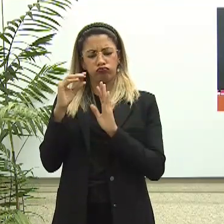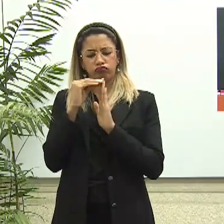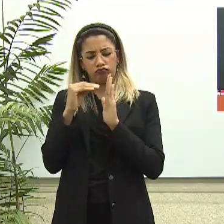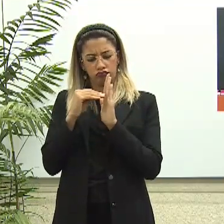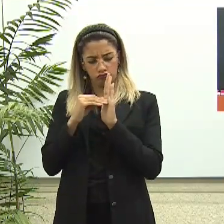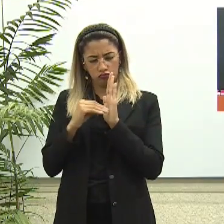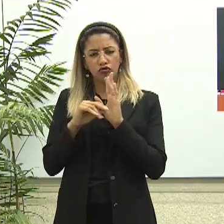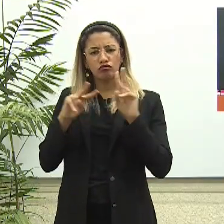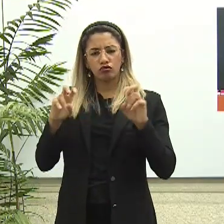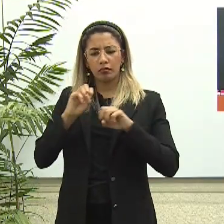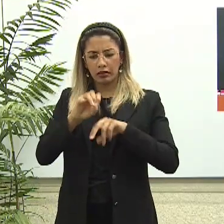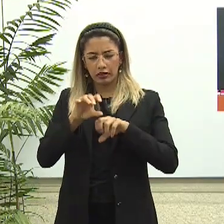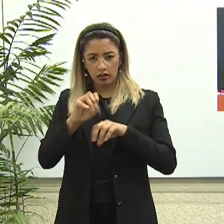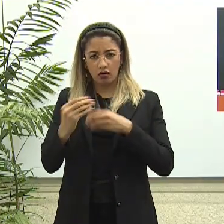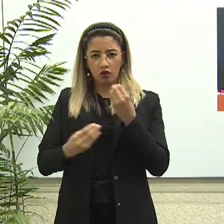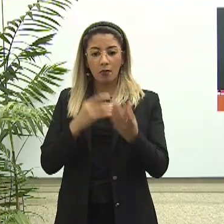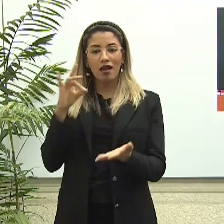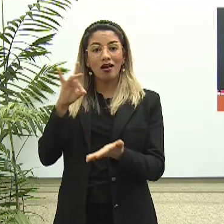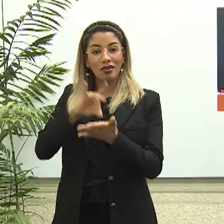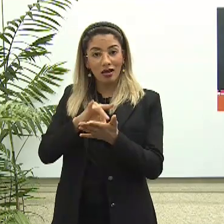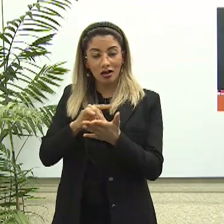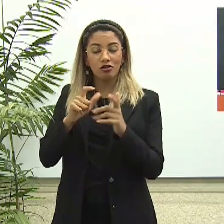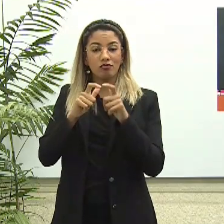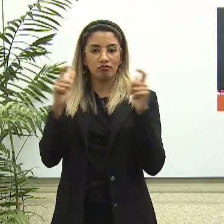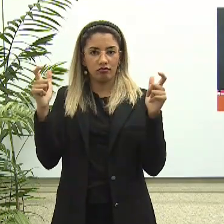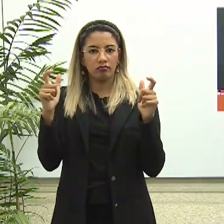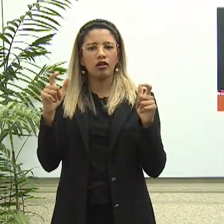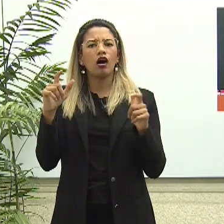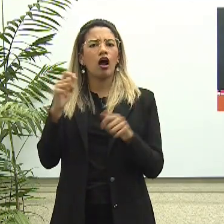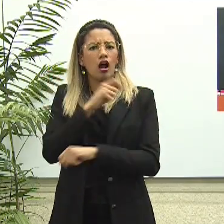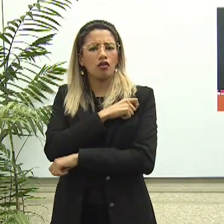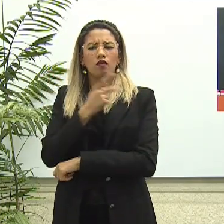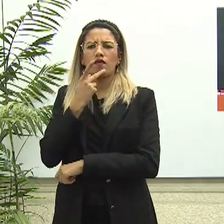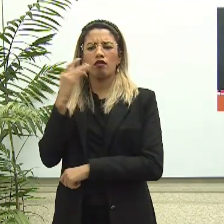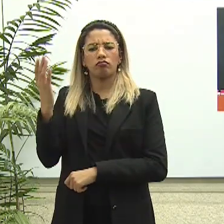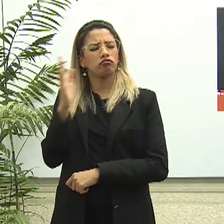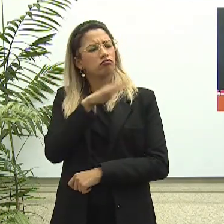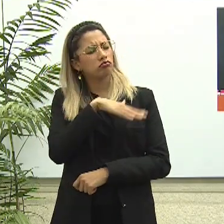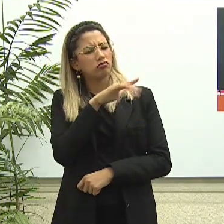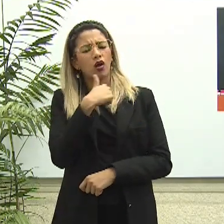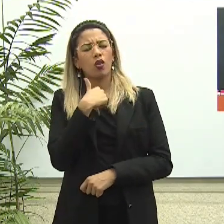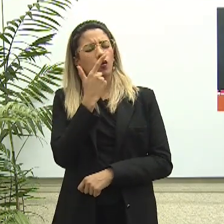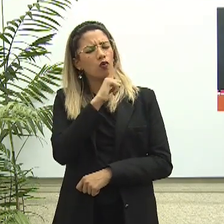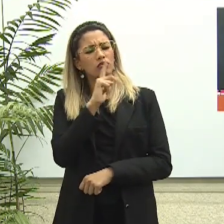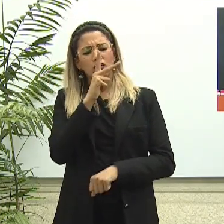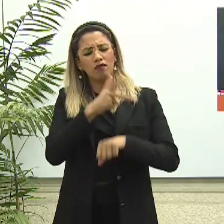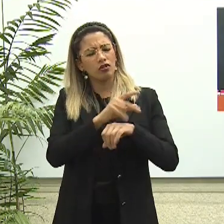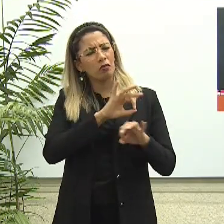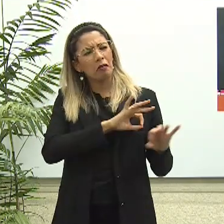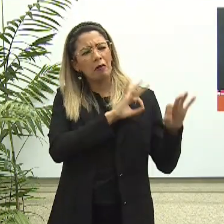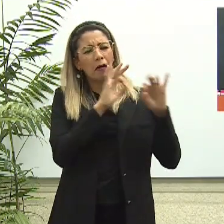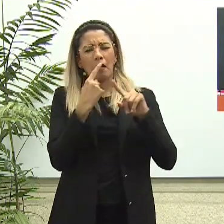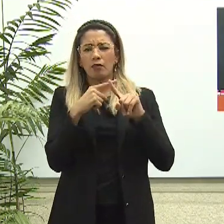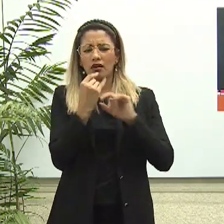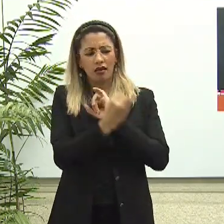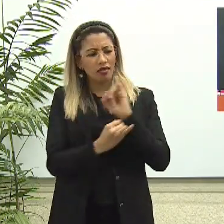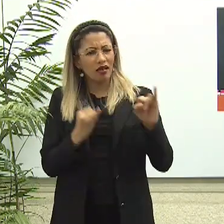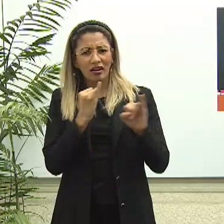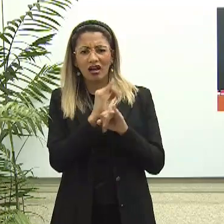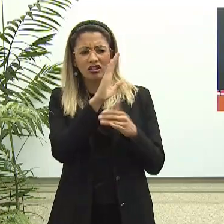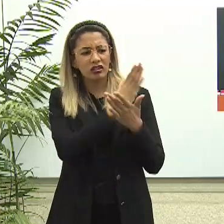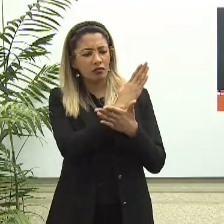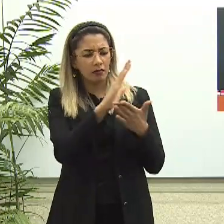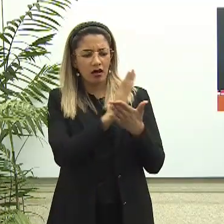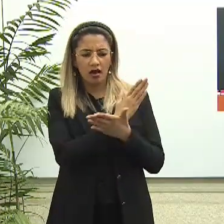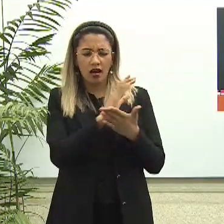disse assim professor não conso nem ver o vídeo do YouTube que o senhor mandou porque lá em casa a franquia de dados é dividida pela família e eu me dei conta